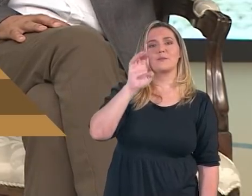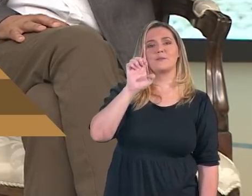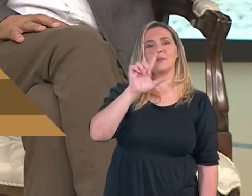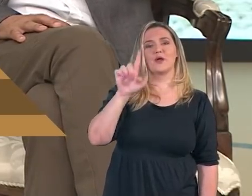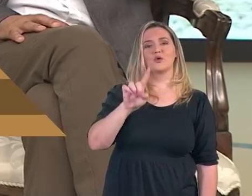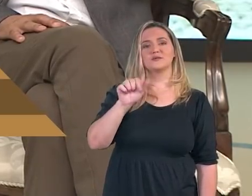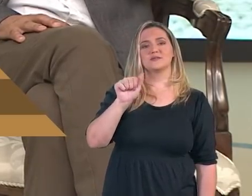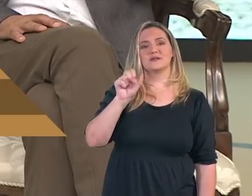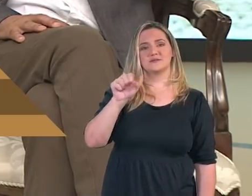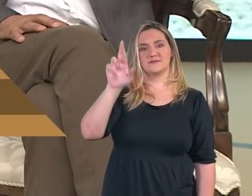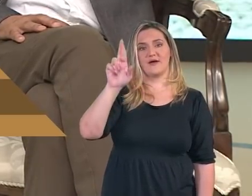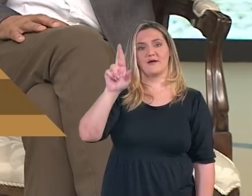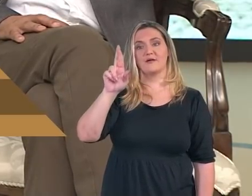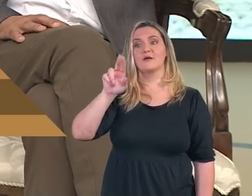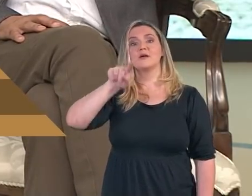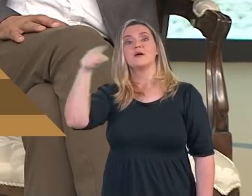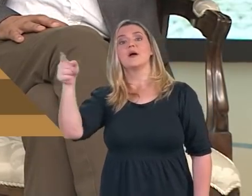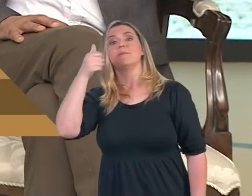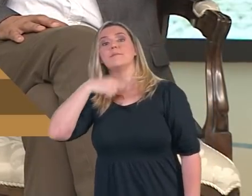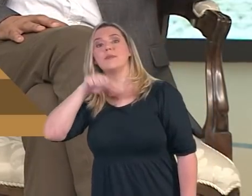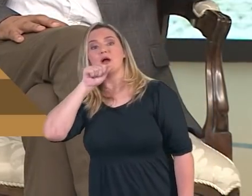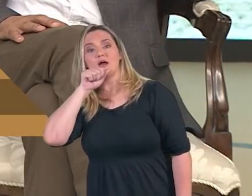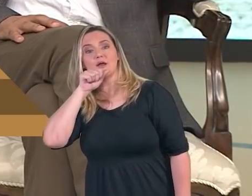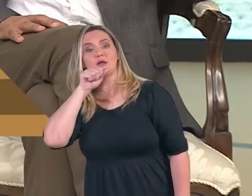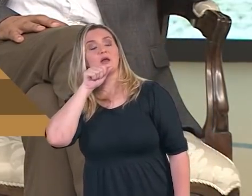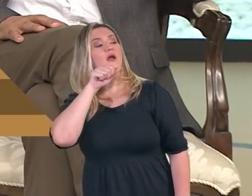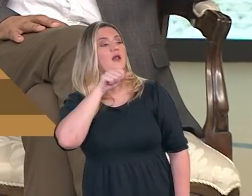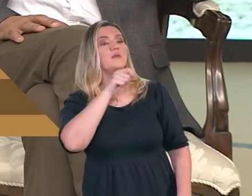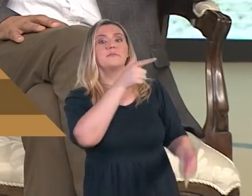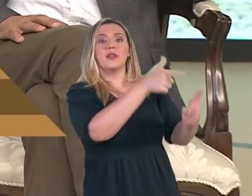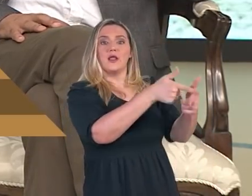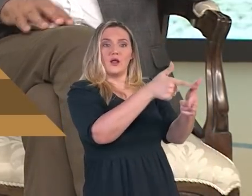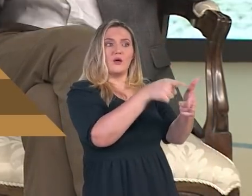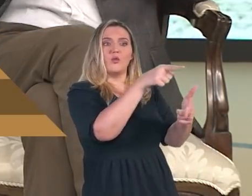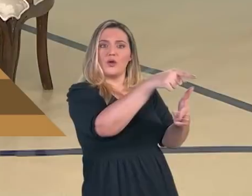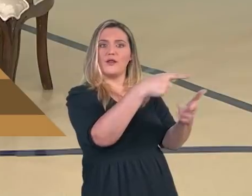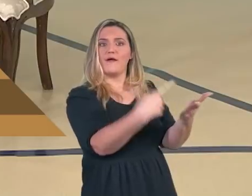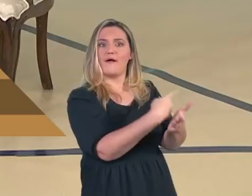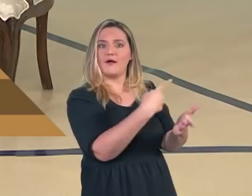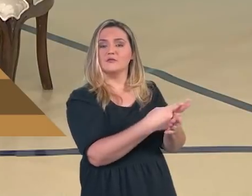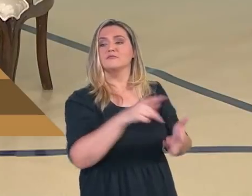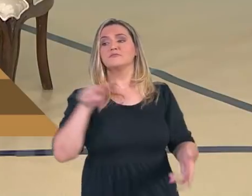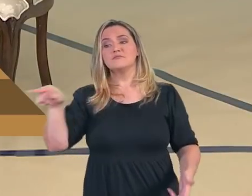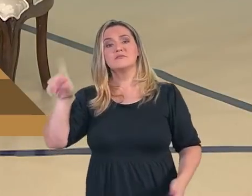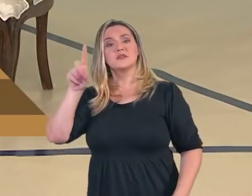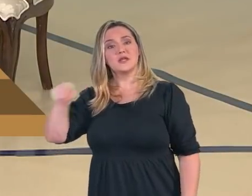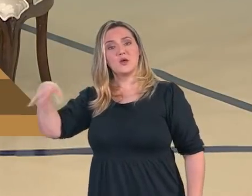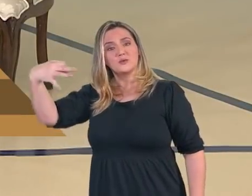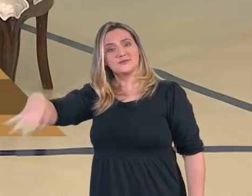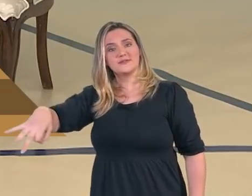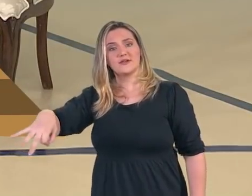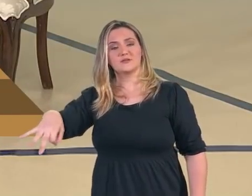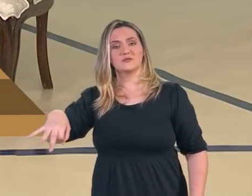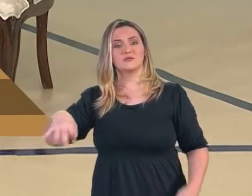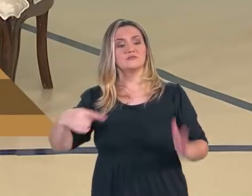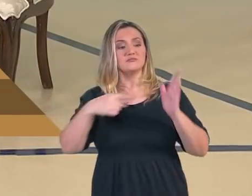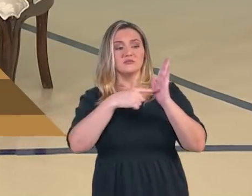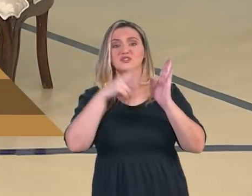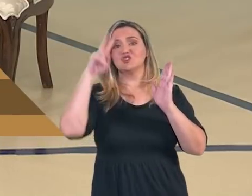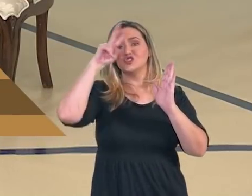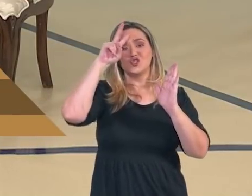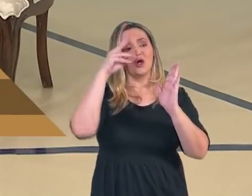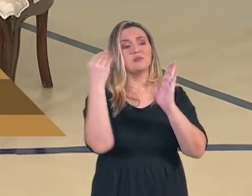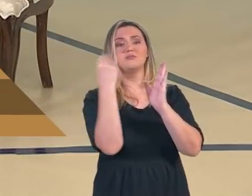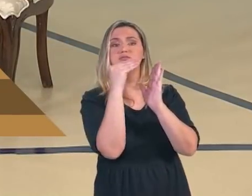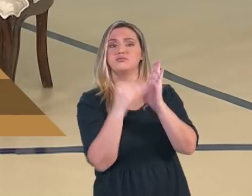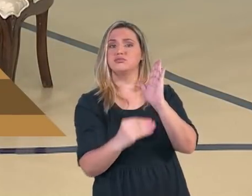Belsazar, recriminando e testemunhando a favor da fé de Daniel. Todos esses eram não-judeus. Isto sem contar